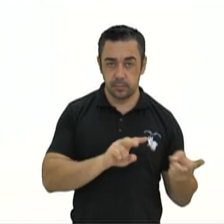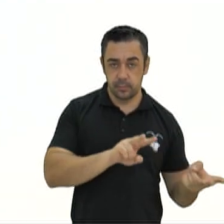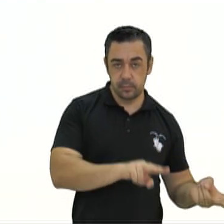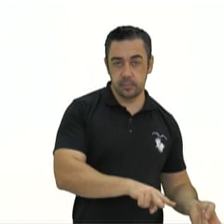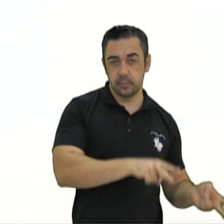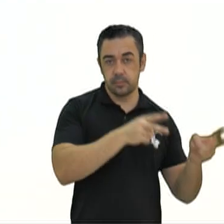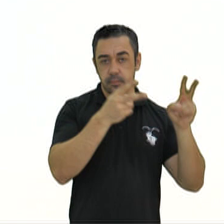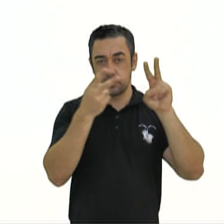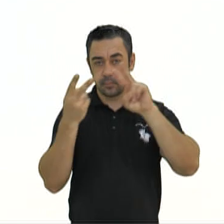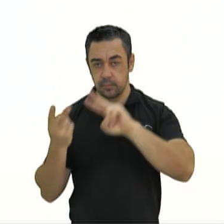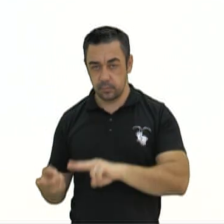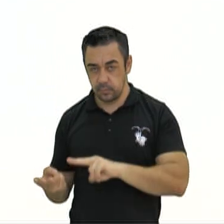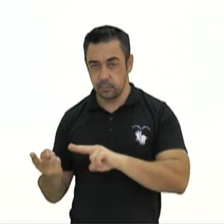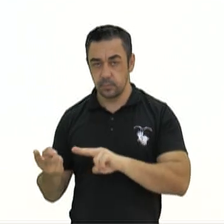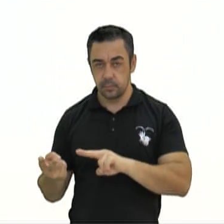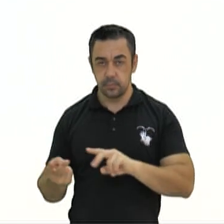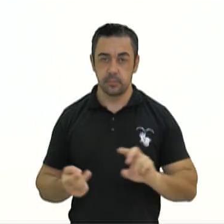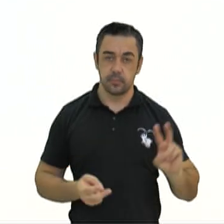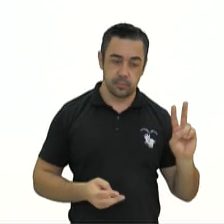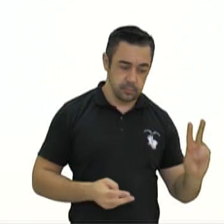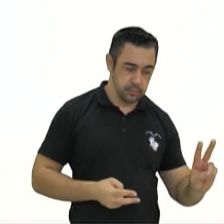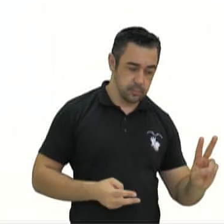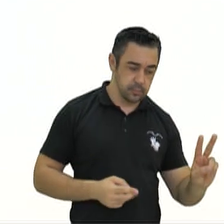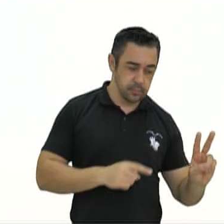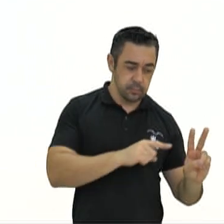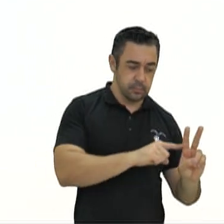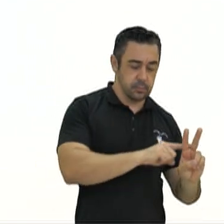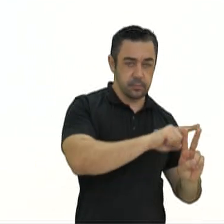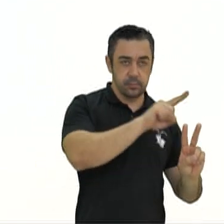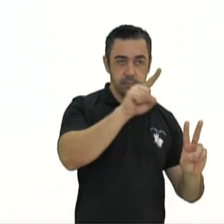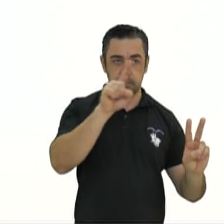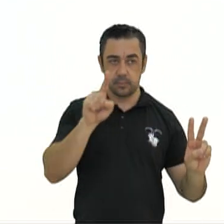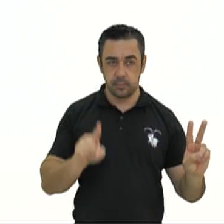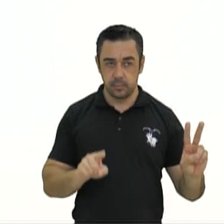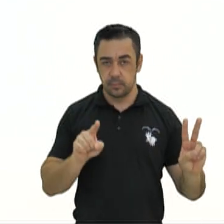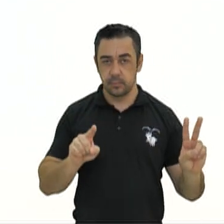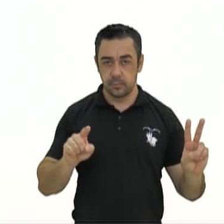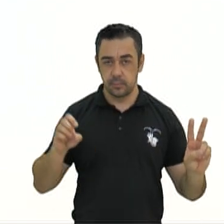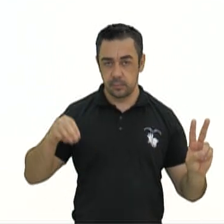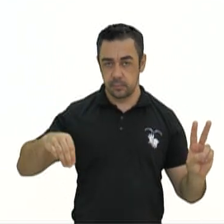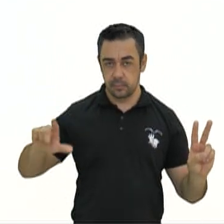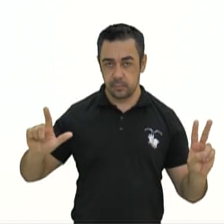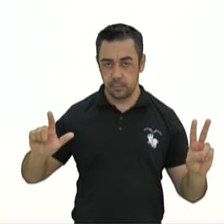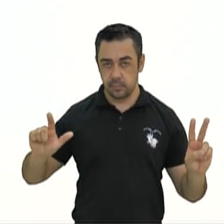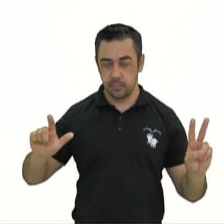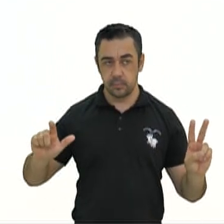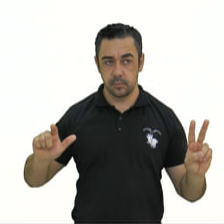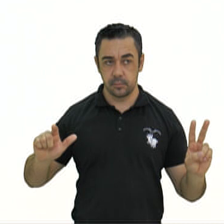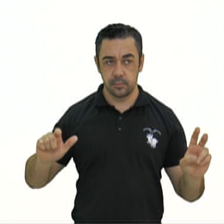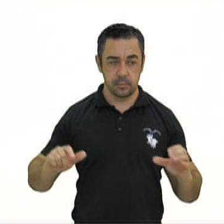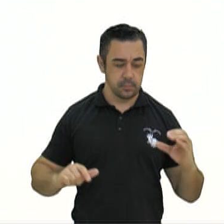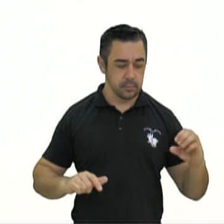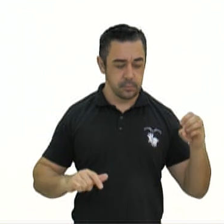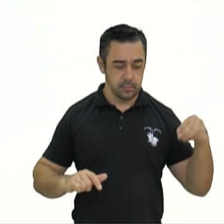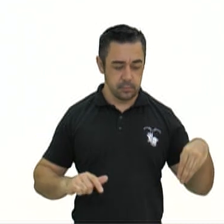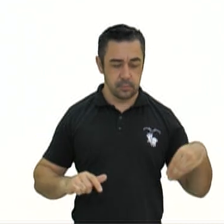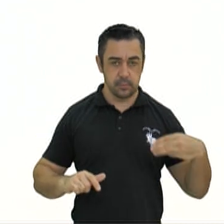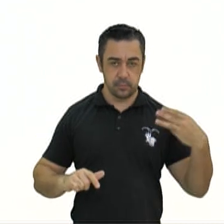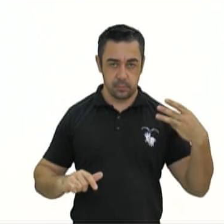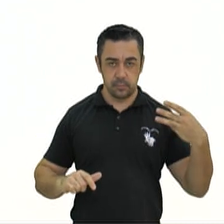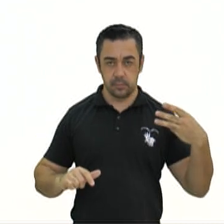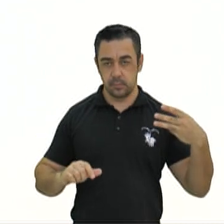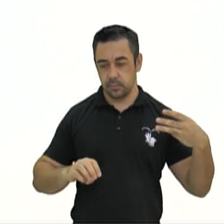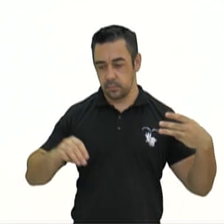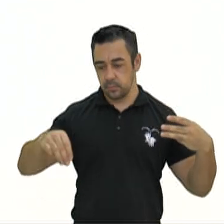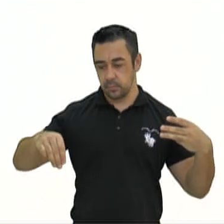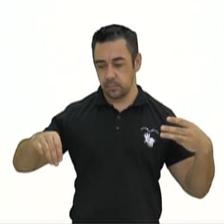tá? De volume, né? Eu vou lá de volume para capacidade, certo? Então, eu estou lá em centímetros cúbicos e quero